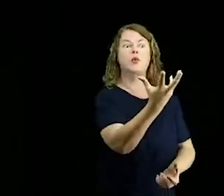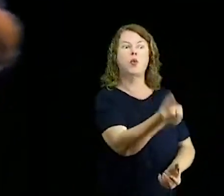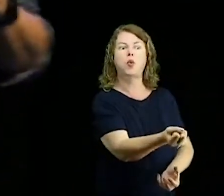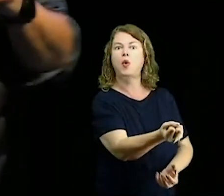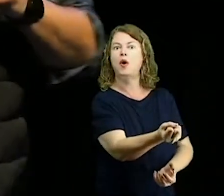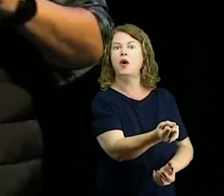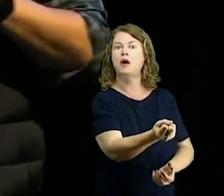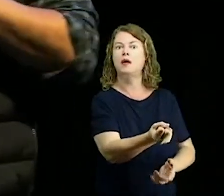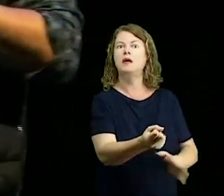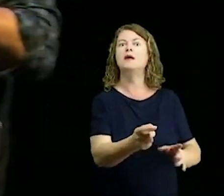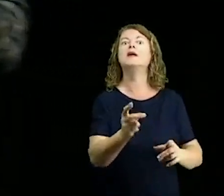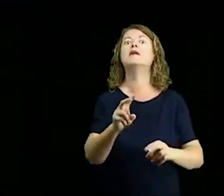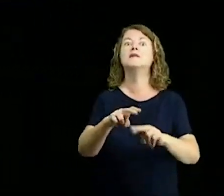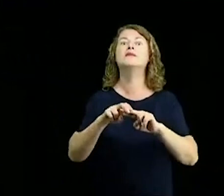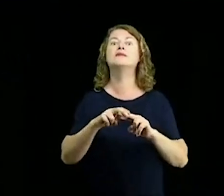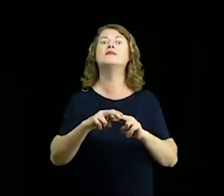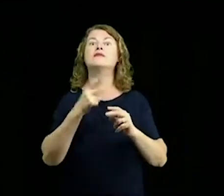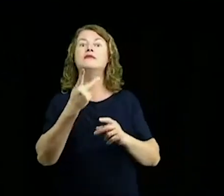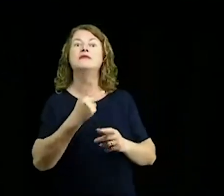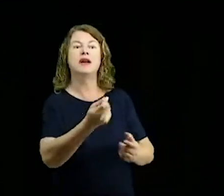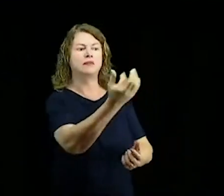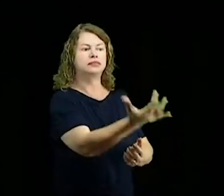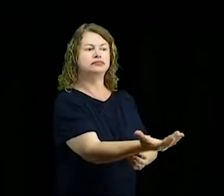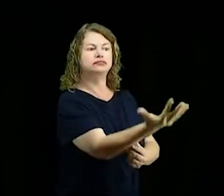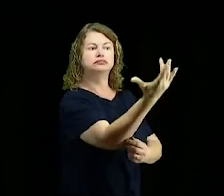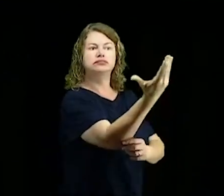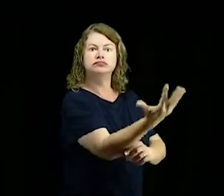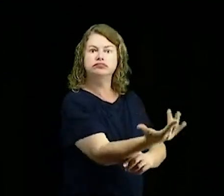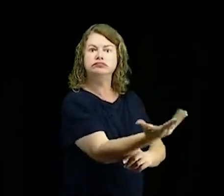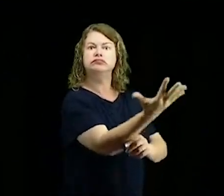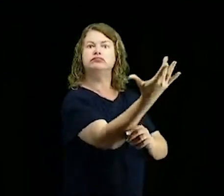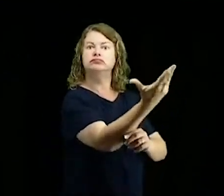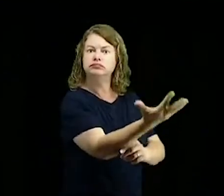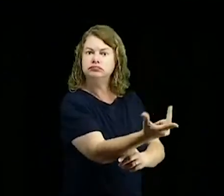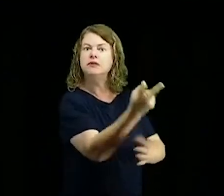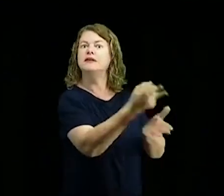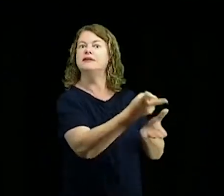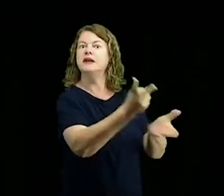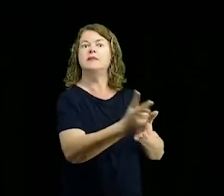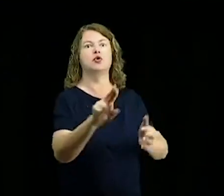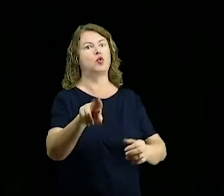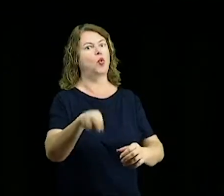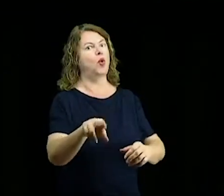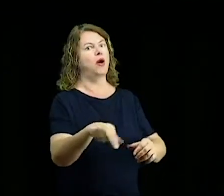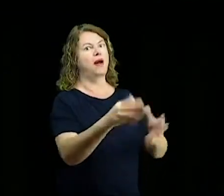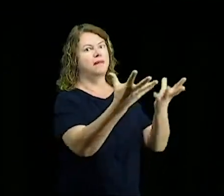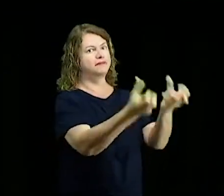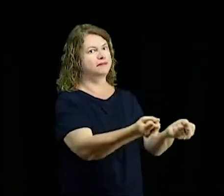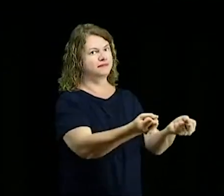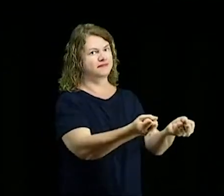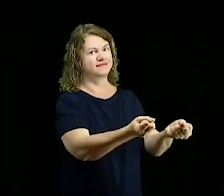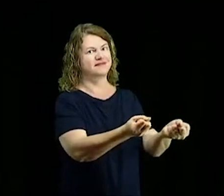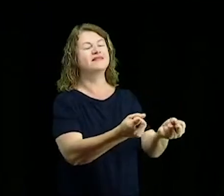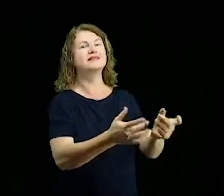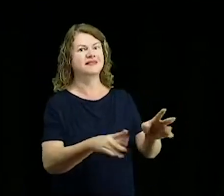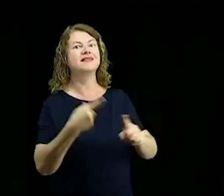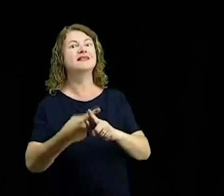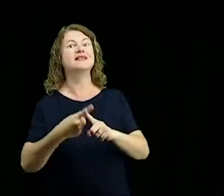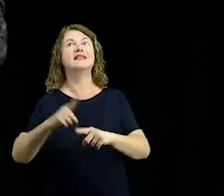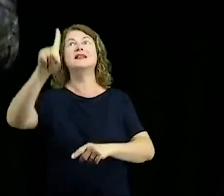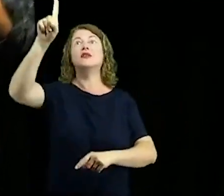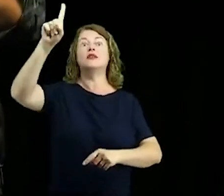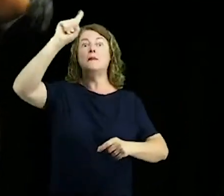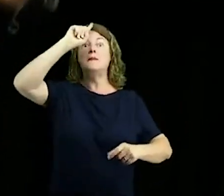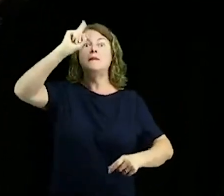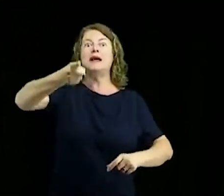fogo arderá continuamente sobre o altar e não será apagado. Por quê? Porque quando o tabernáculo é preparado, Deus manda um